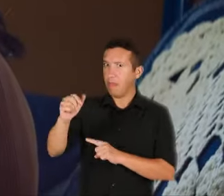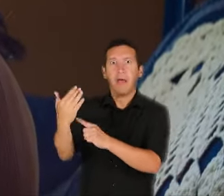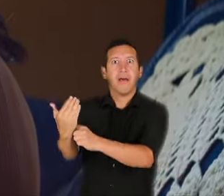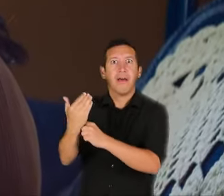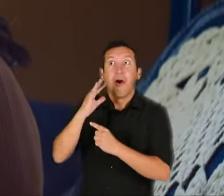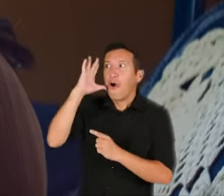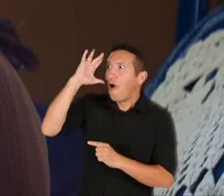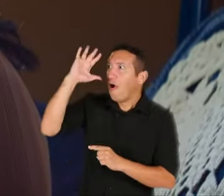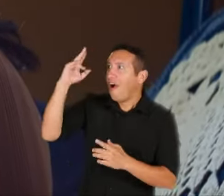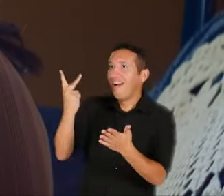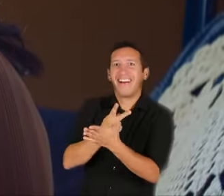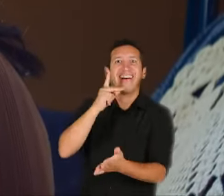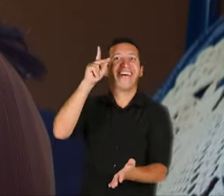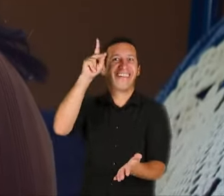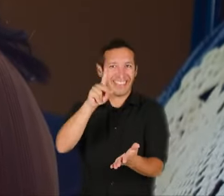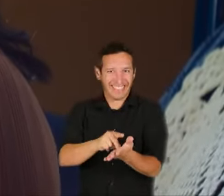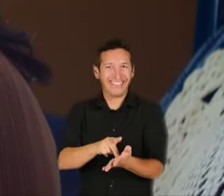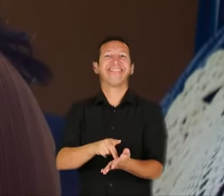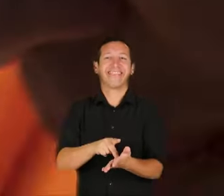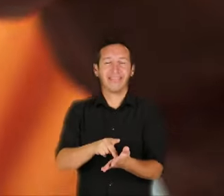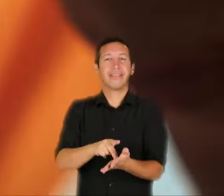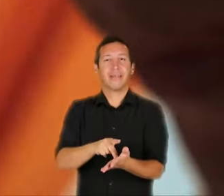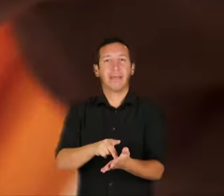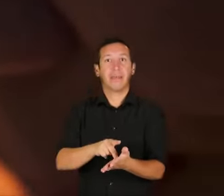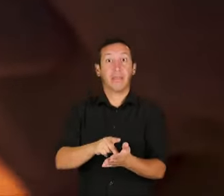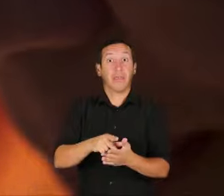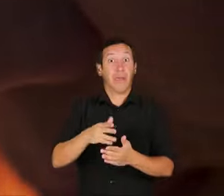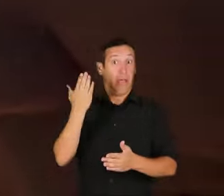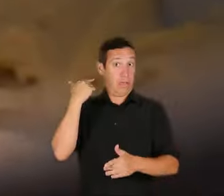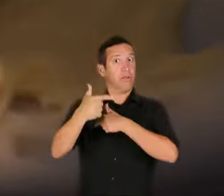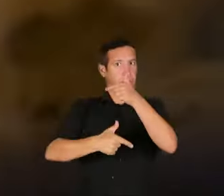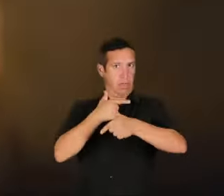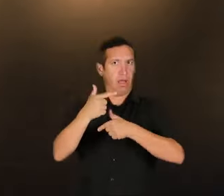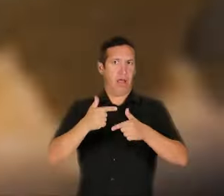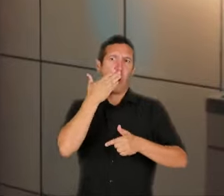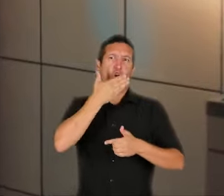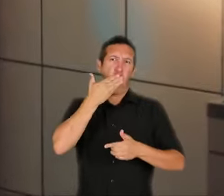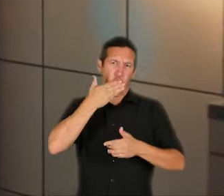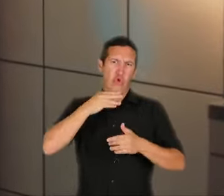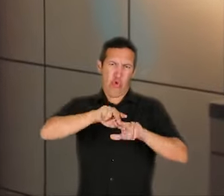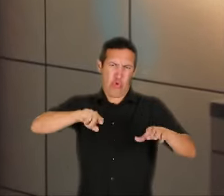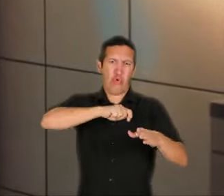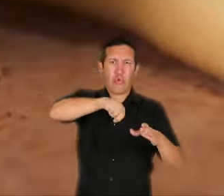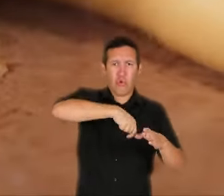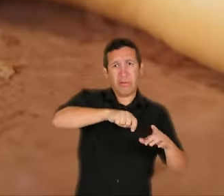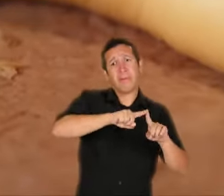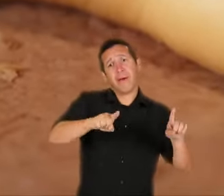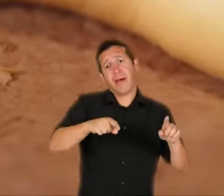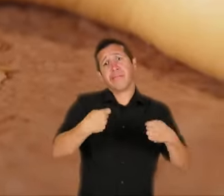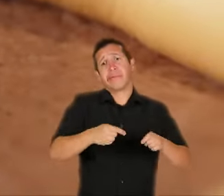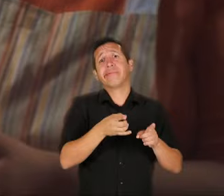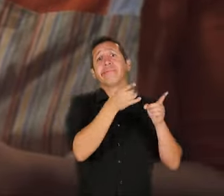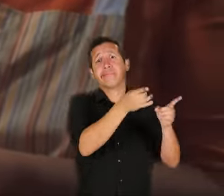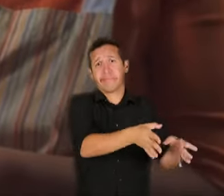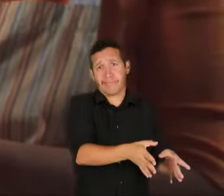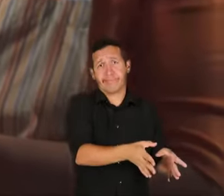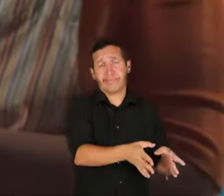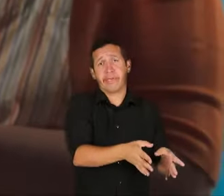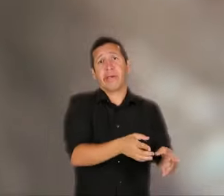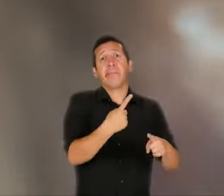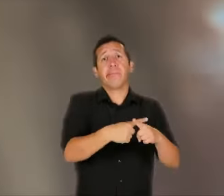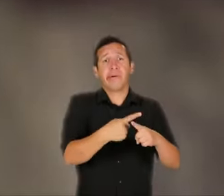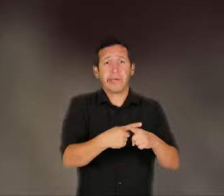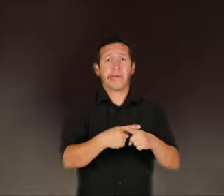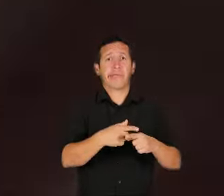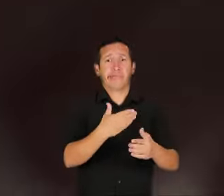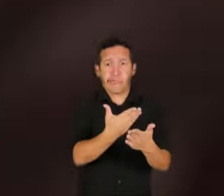O FIES significou a realização de um sonho. Eu já trabalhava como doceira na época, mas acabei tendo que sair. Não consegui